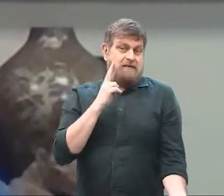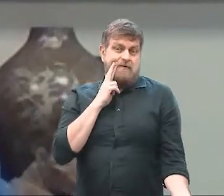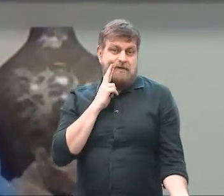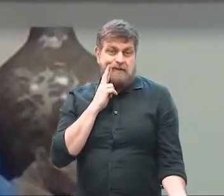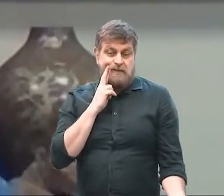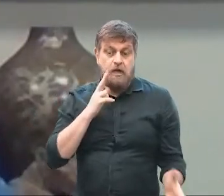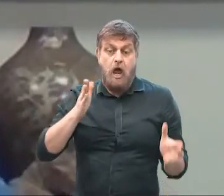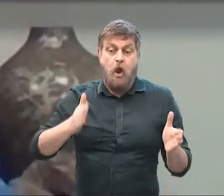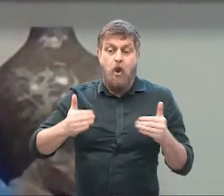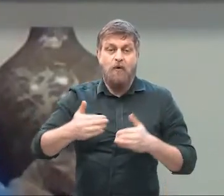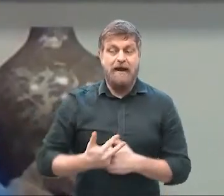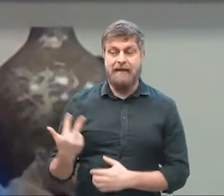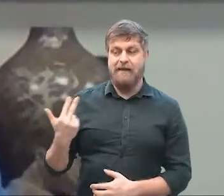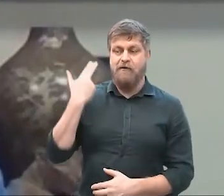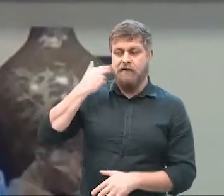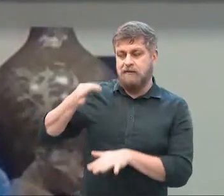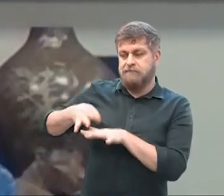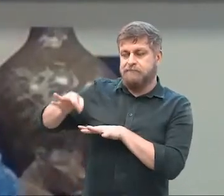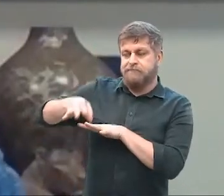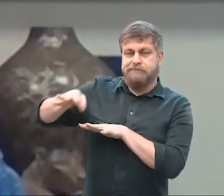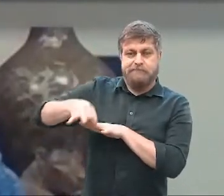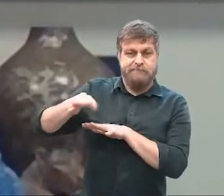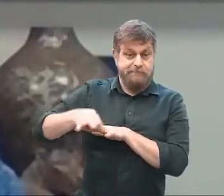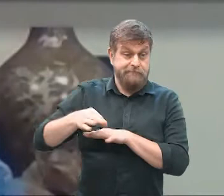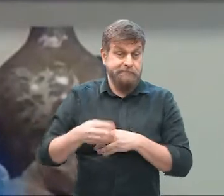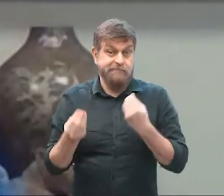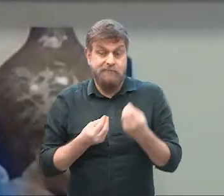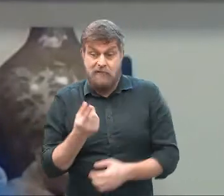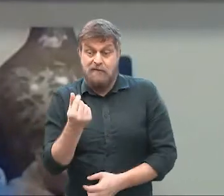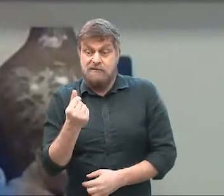salão de cabeleireiro, salão de beleza,